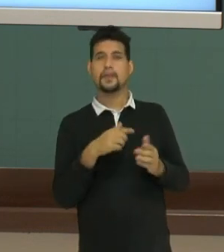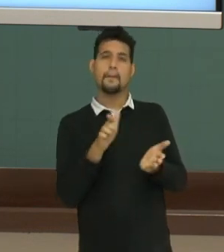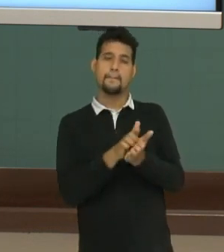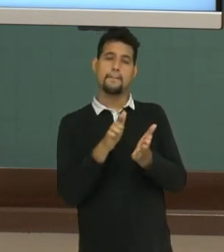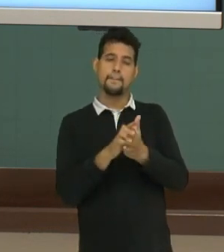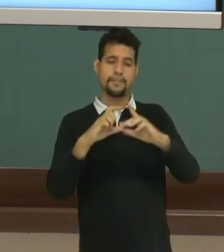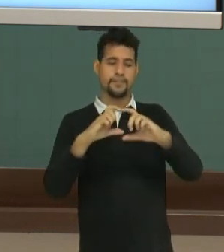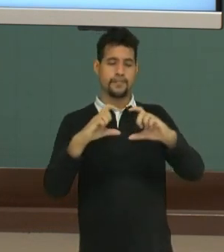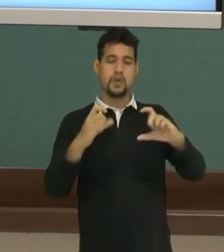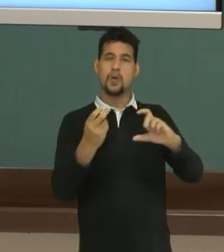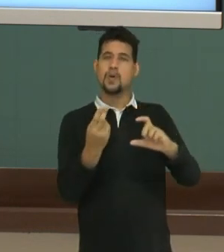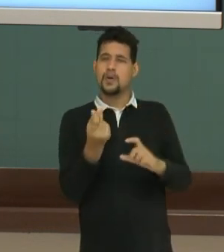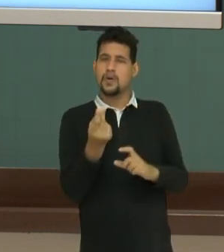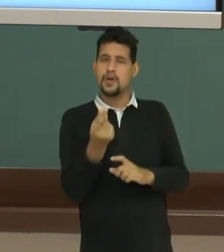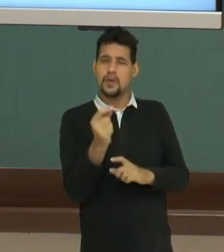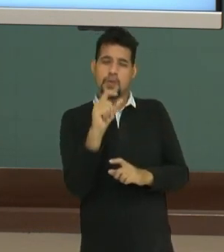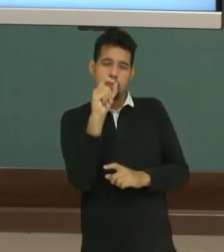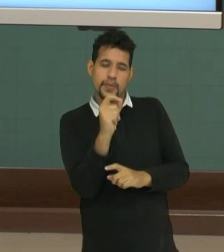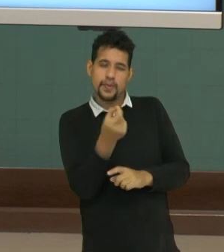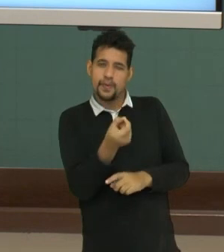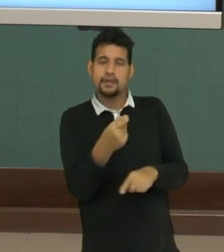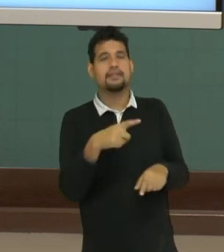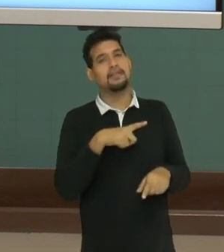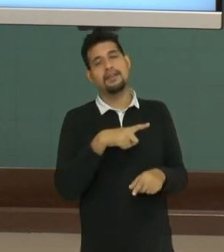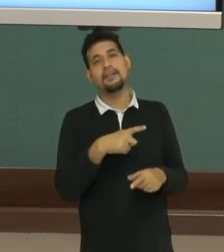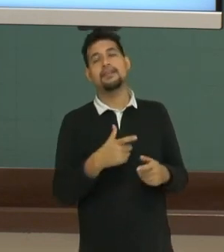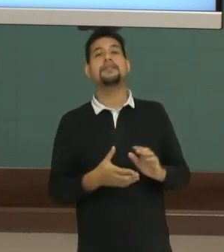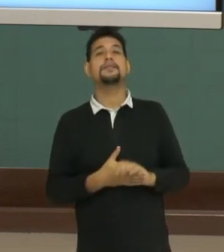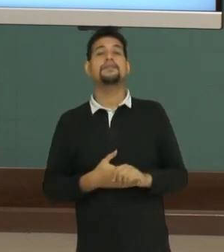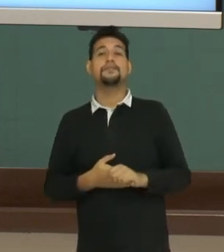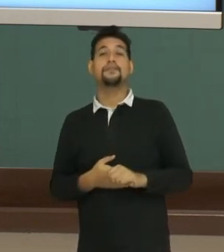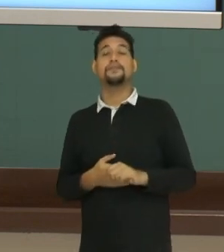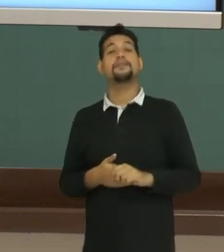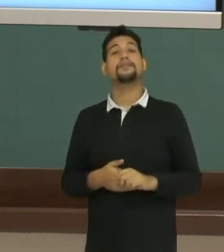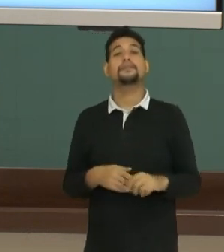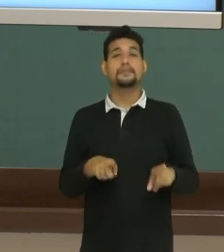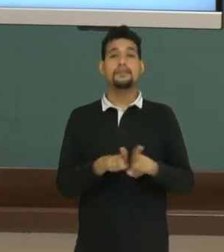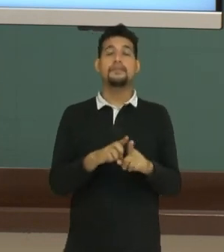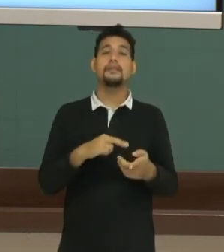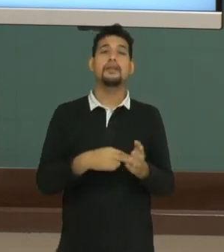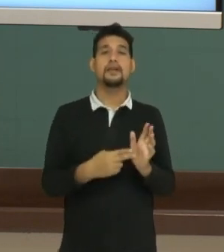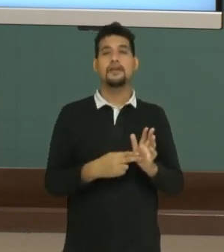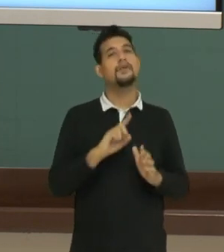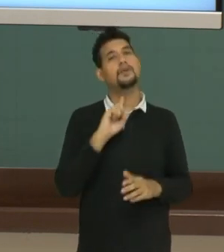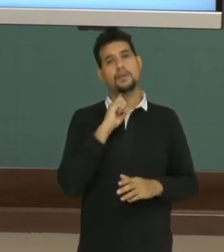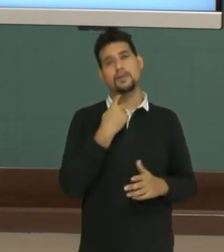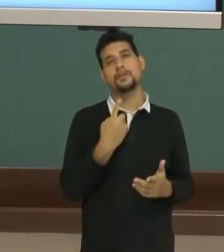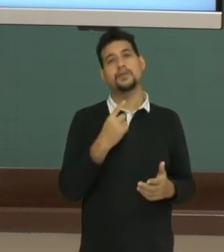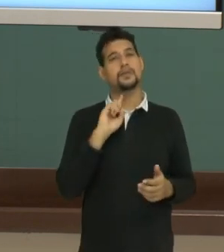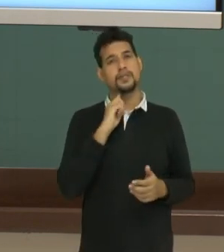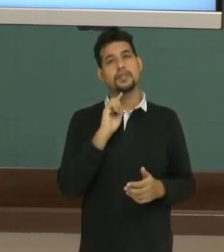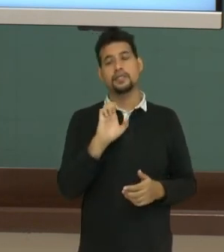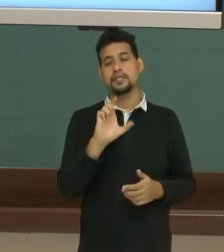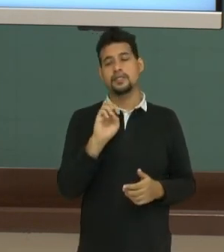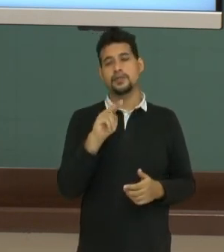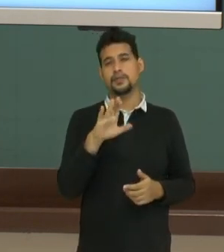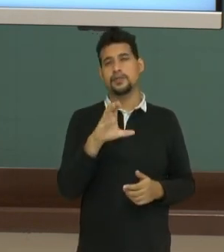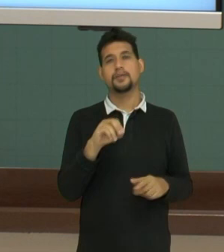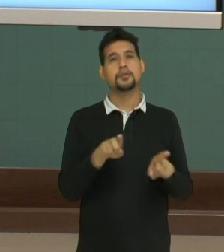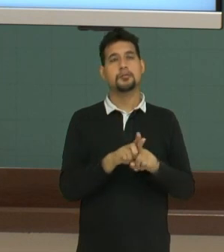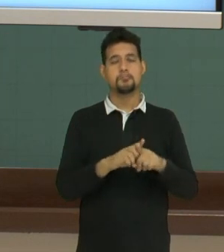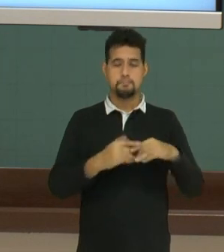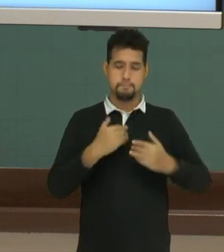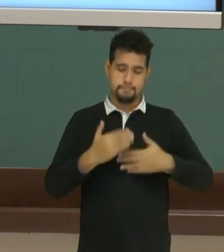papéis ou as nossas moedinhas metálicas que temos na carteira, também gera um tipo de lixo, um lixo eletrônico através aí